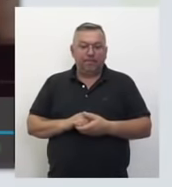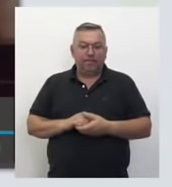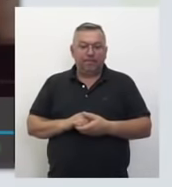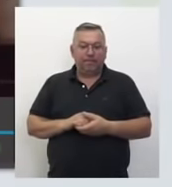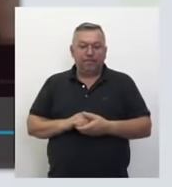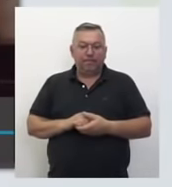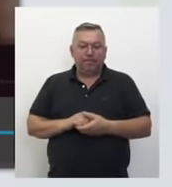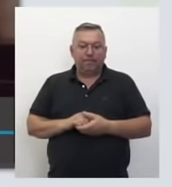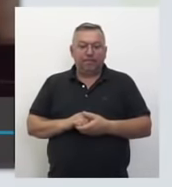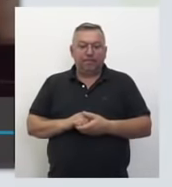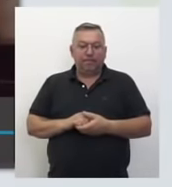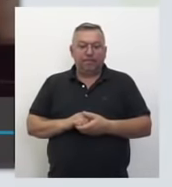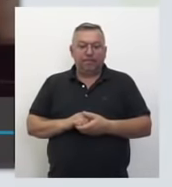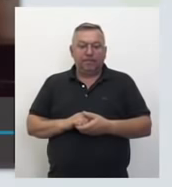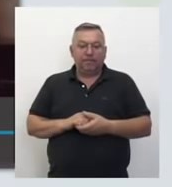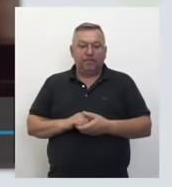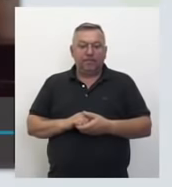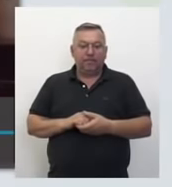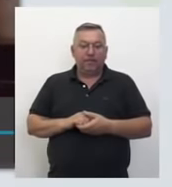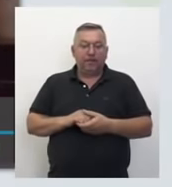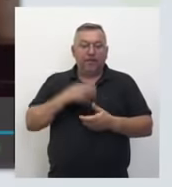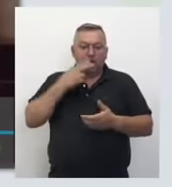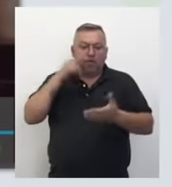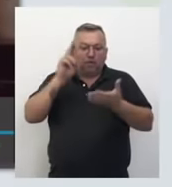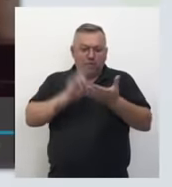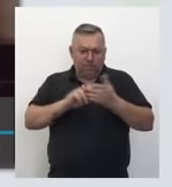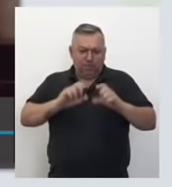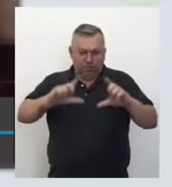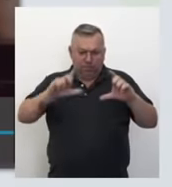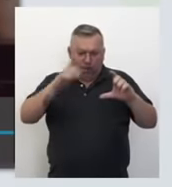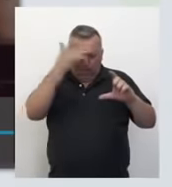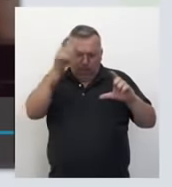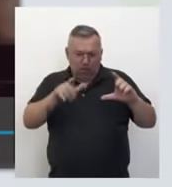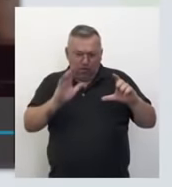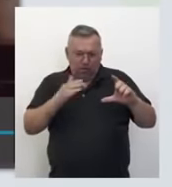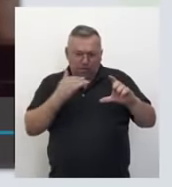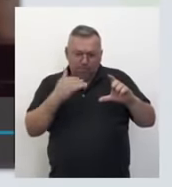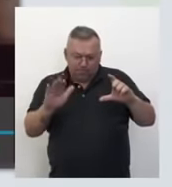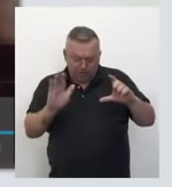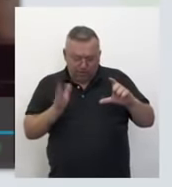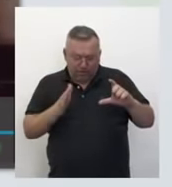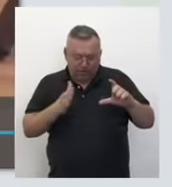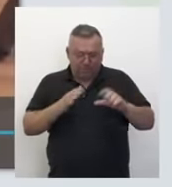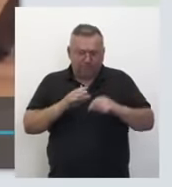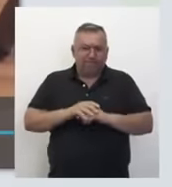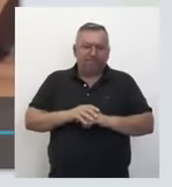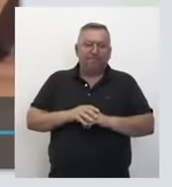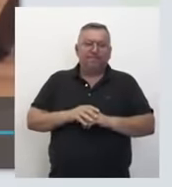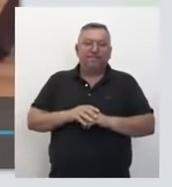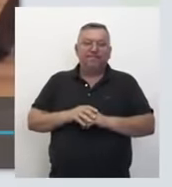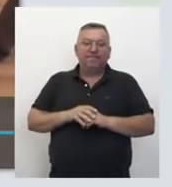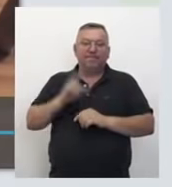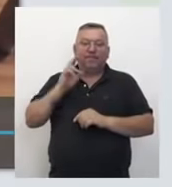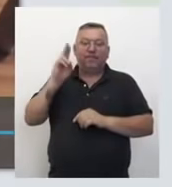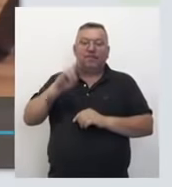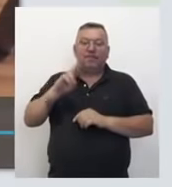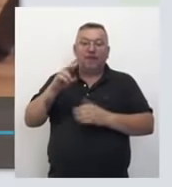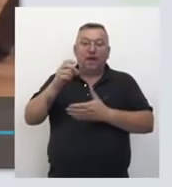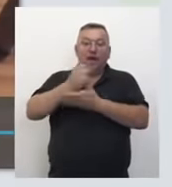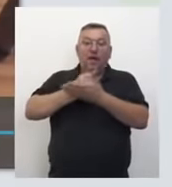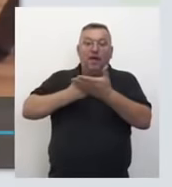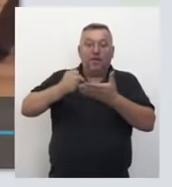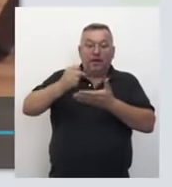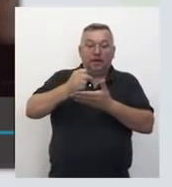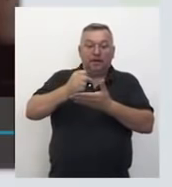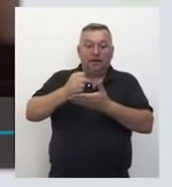sair? Vocês já mandaram um cartão postal para alguém? Será que mandaram? Ó, aqui tá a base. Então,